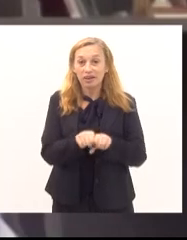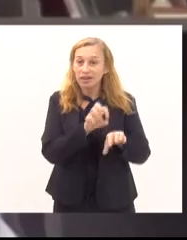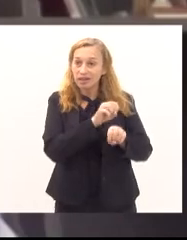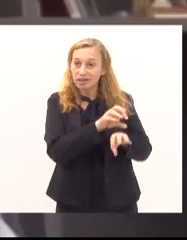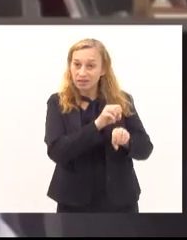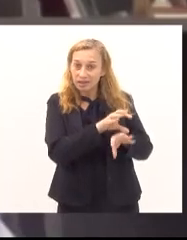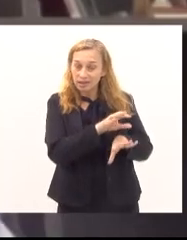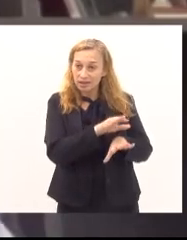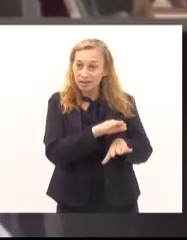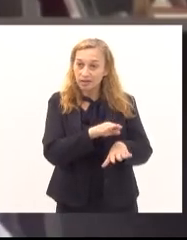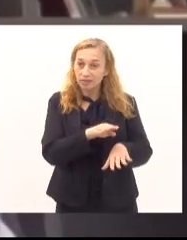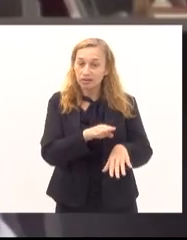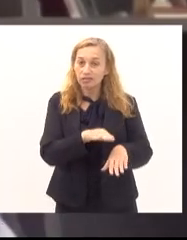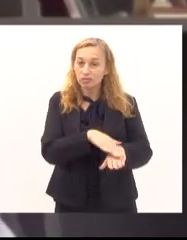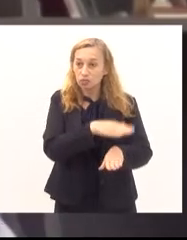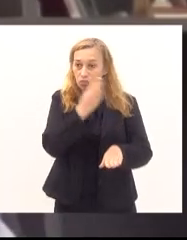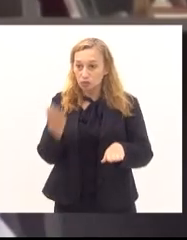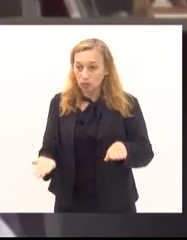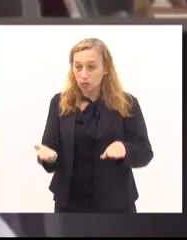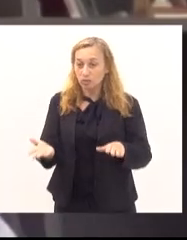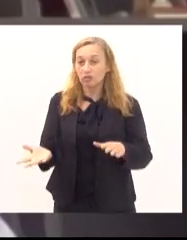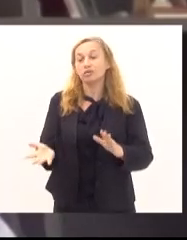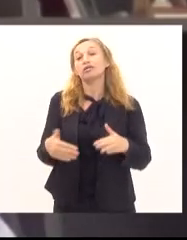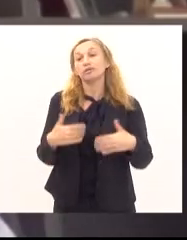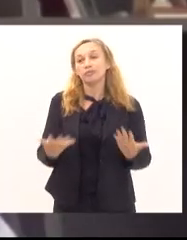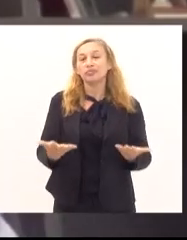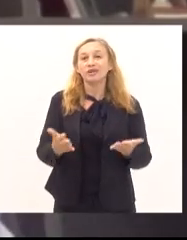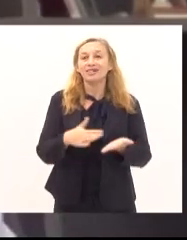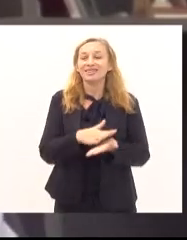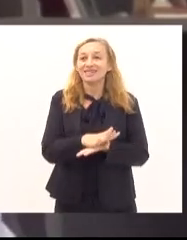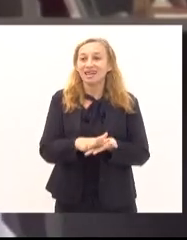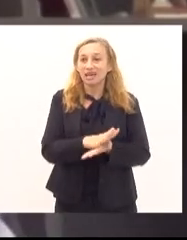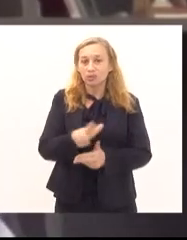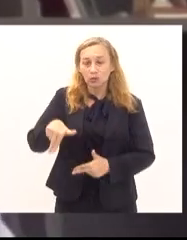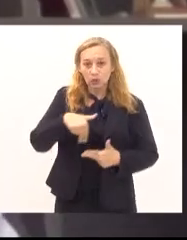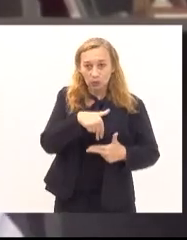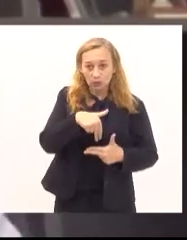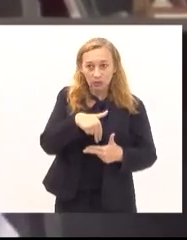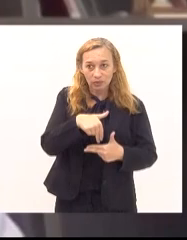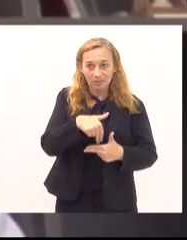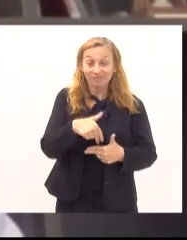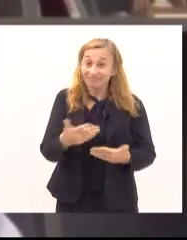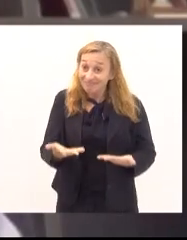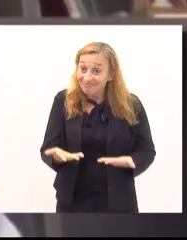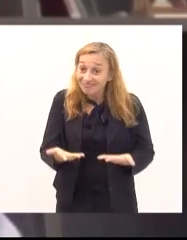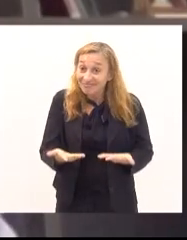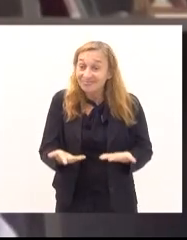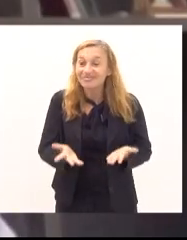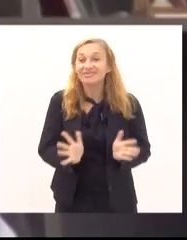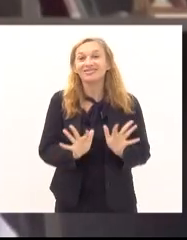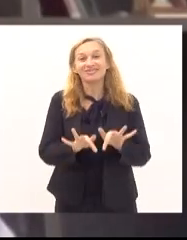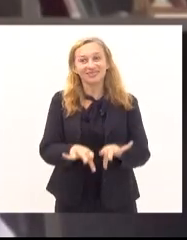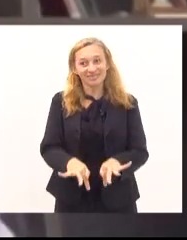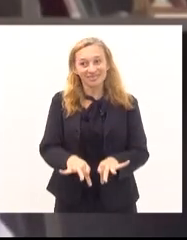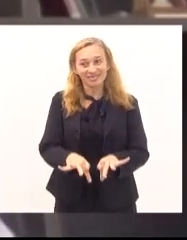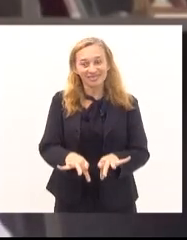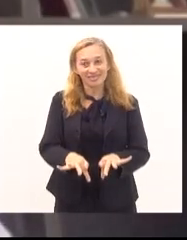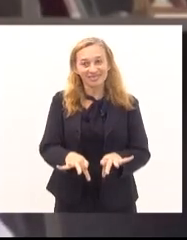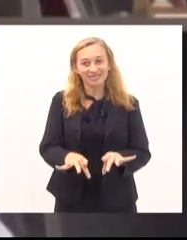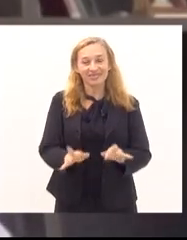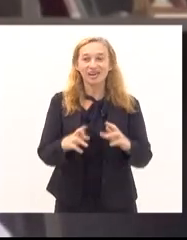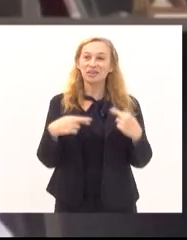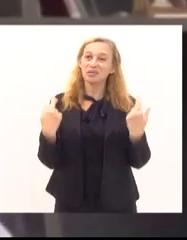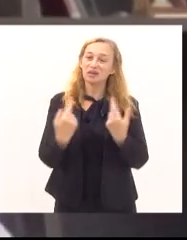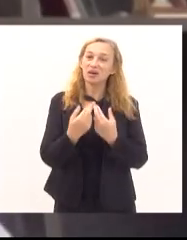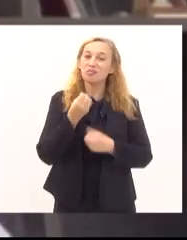tempo integral. Então, não havendo mais oradores inscritos, né, dou por encerrada a presente